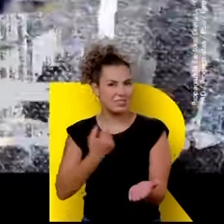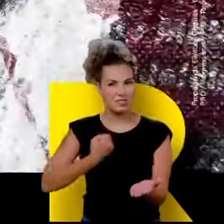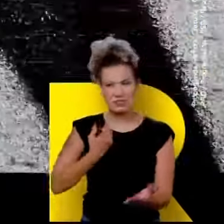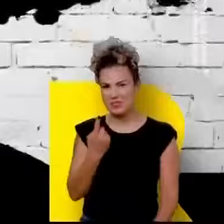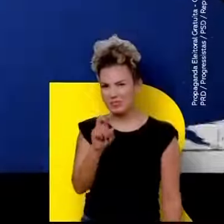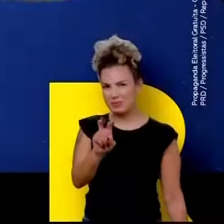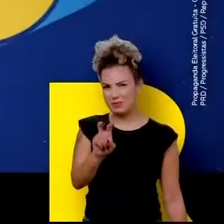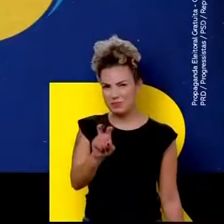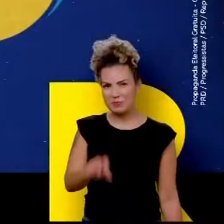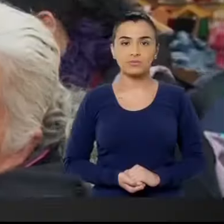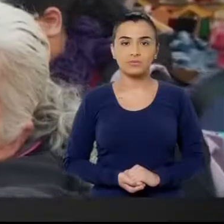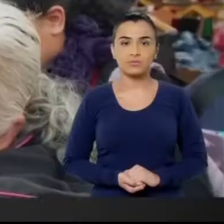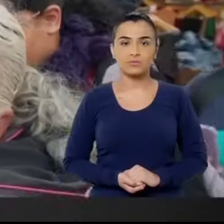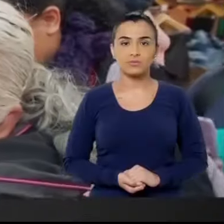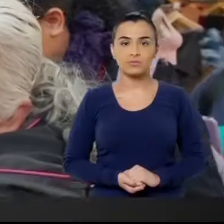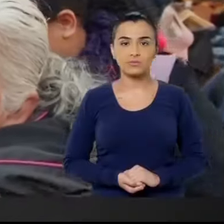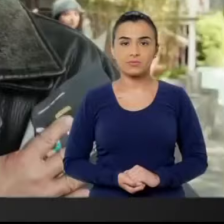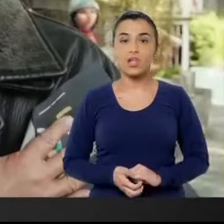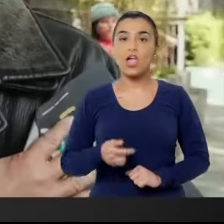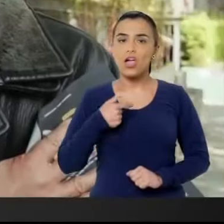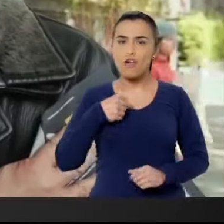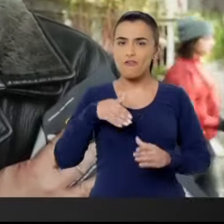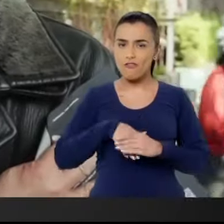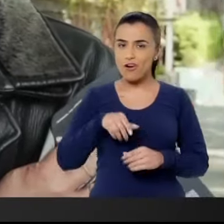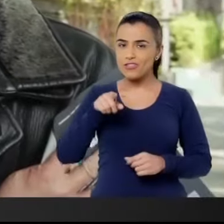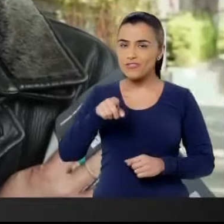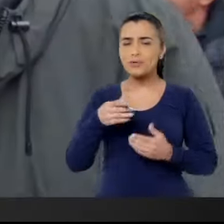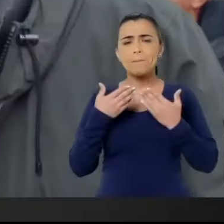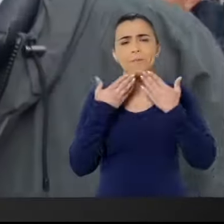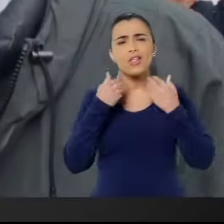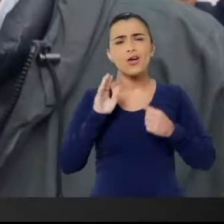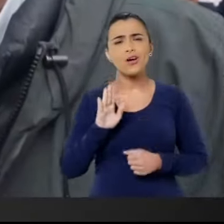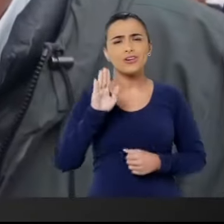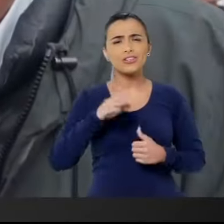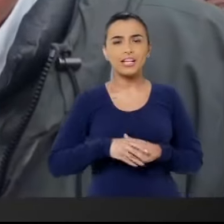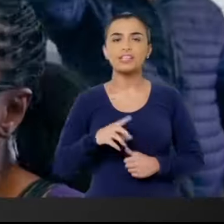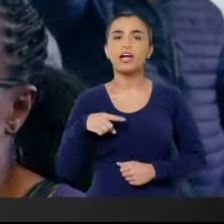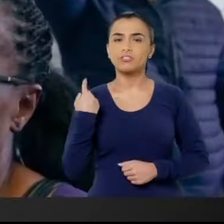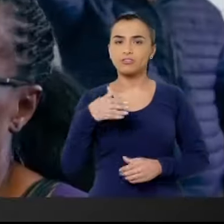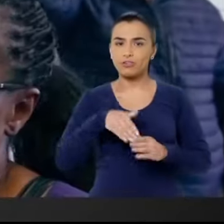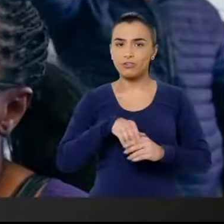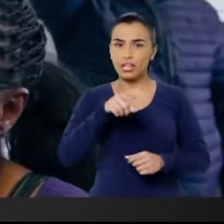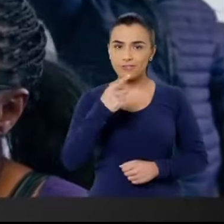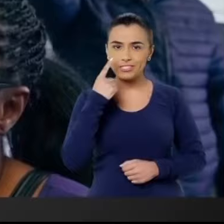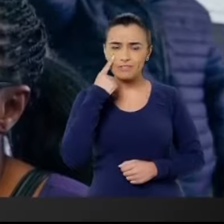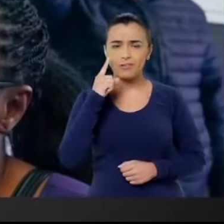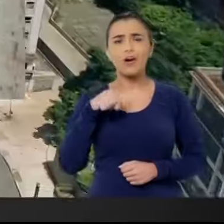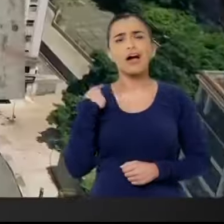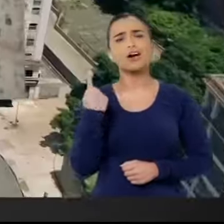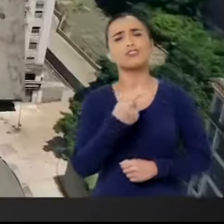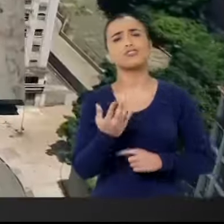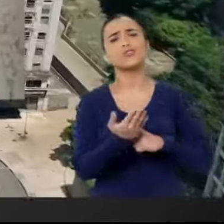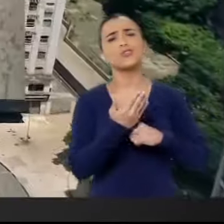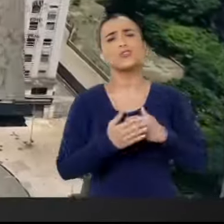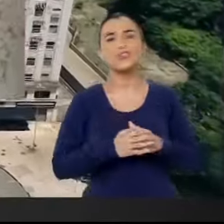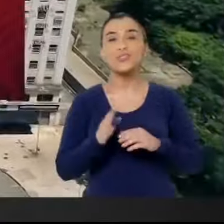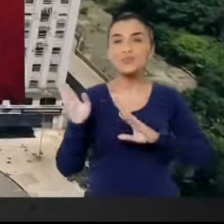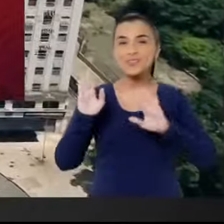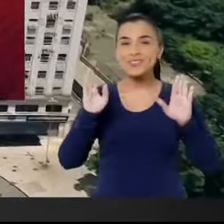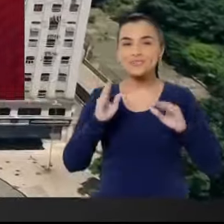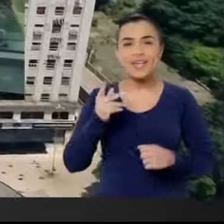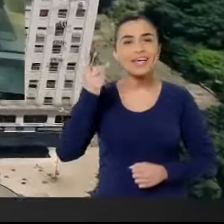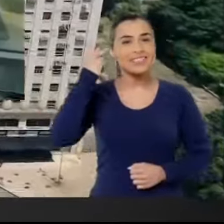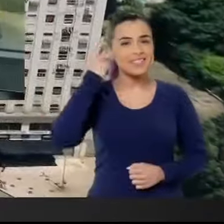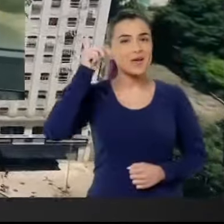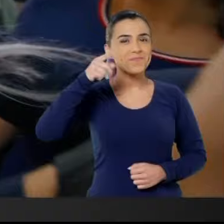15! Eu voto em você! O melhor candidato! Nós vamos votar no C, viu? Nos ajude, Datena!